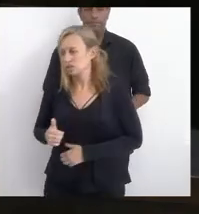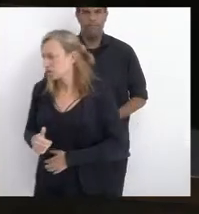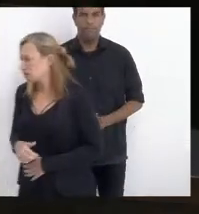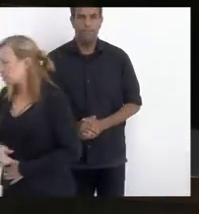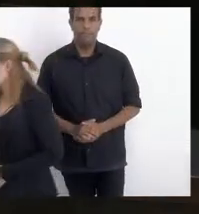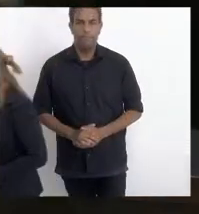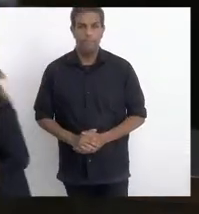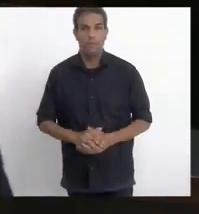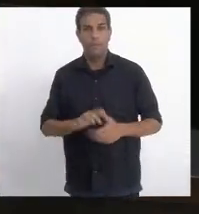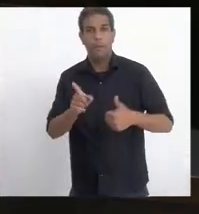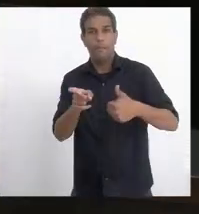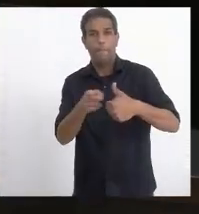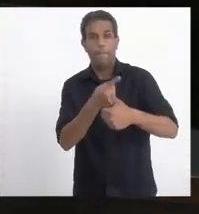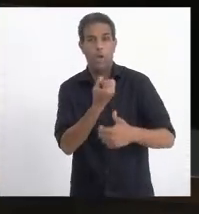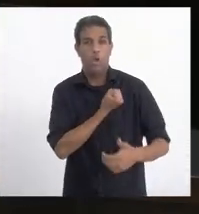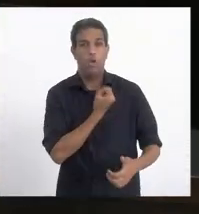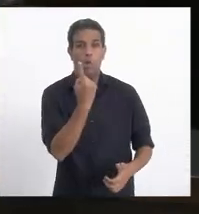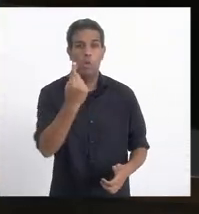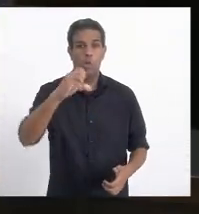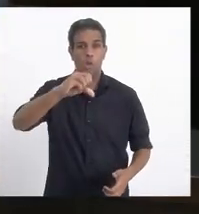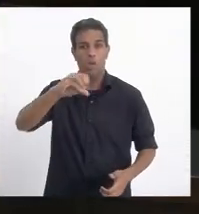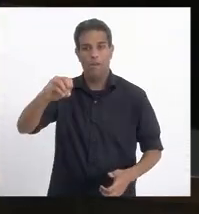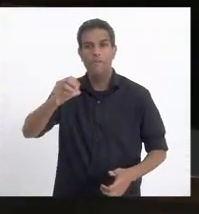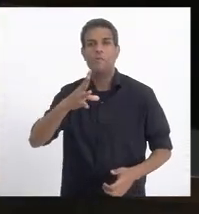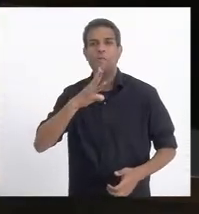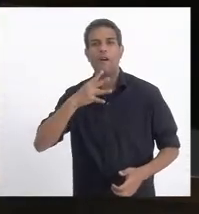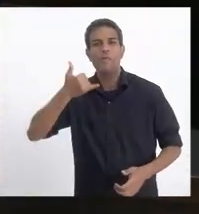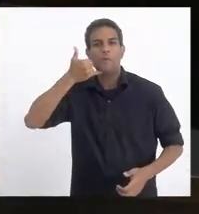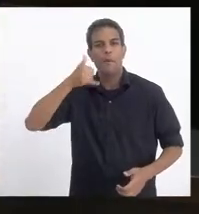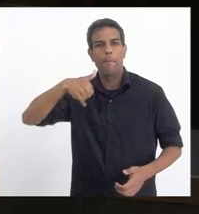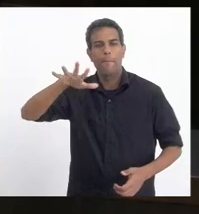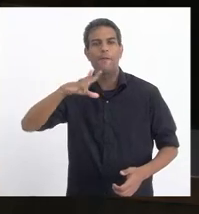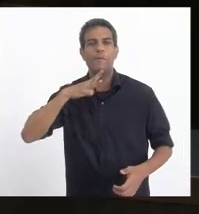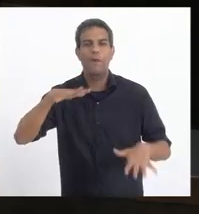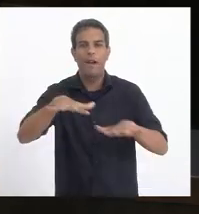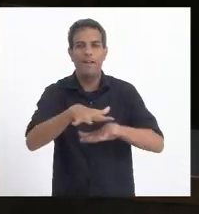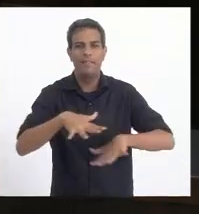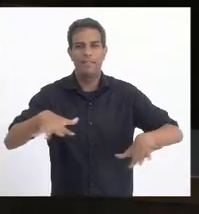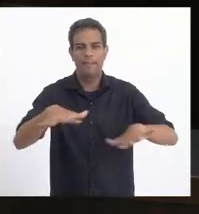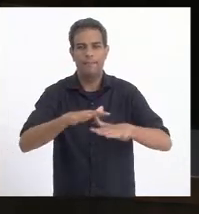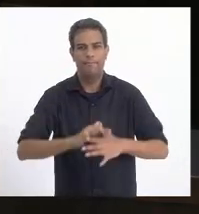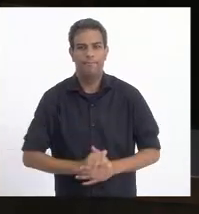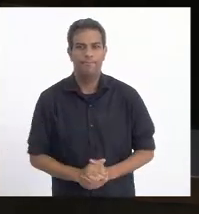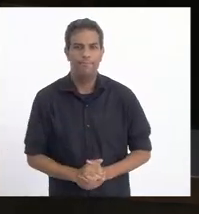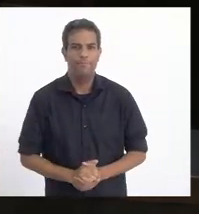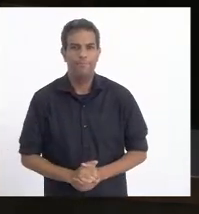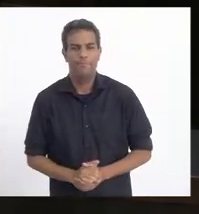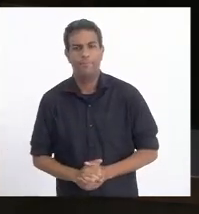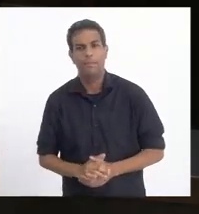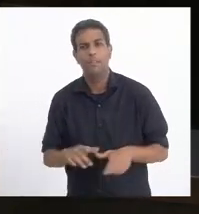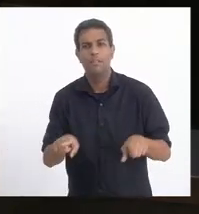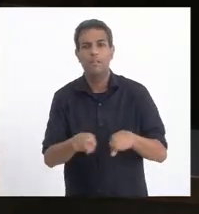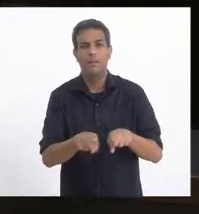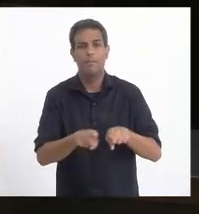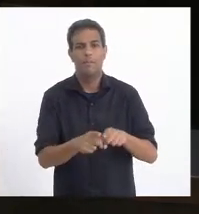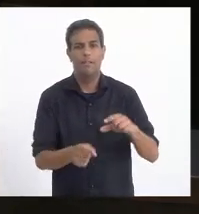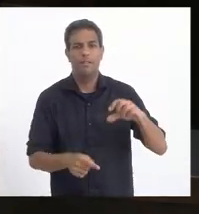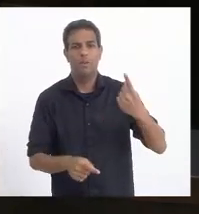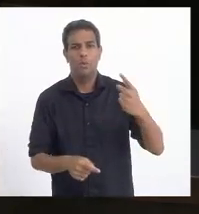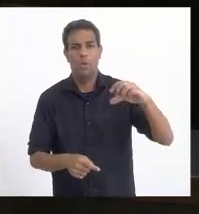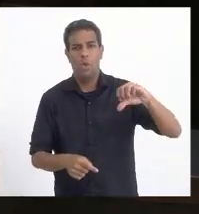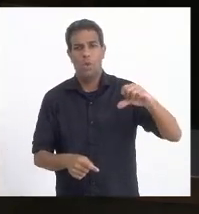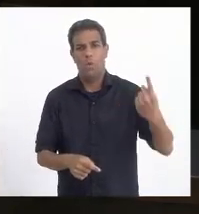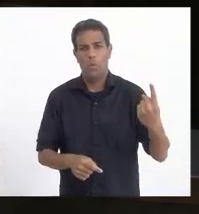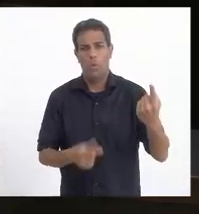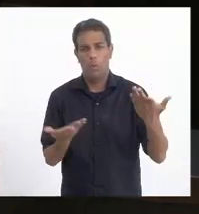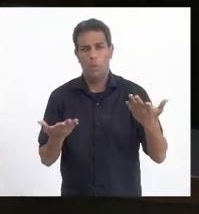ligar para o bombeiro mas primeiro é o 9090 o telefone mais conhecido do mundo porque até mais do que o rappi um porque chega